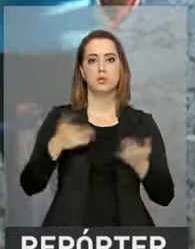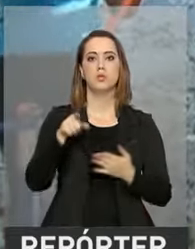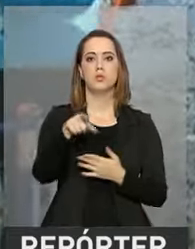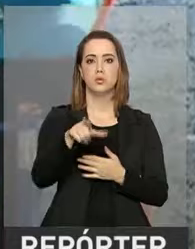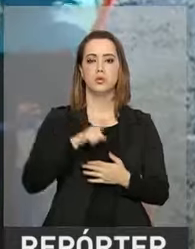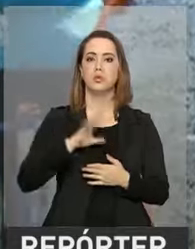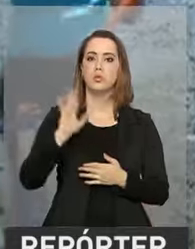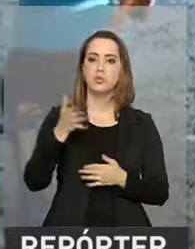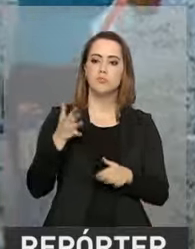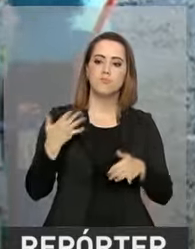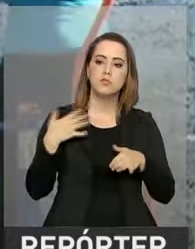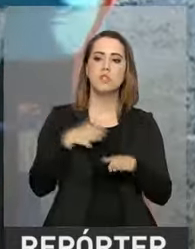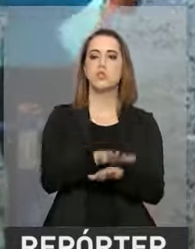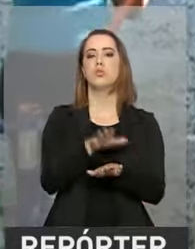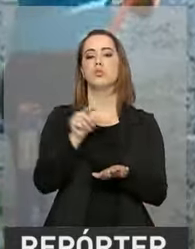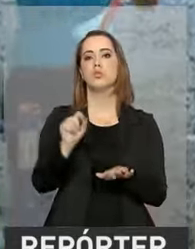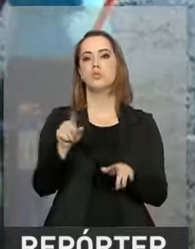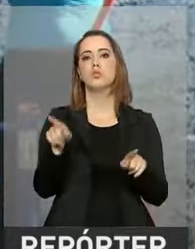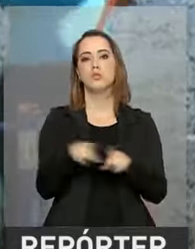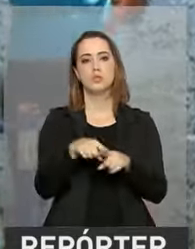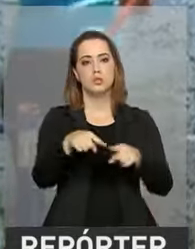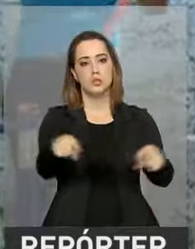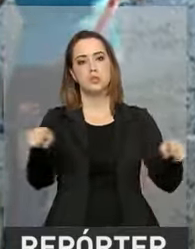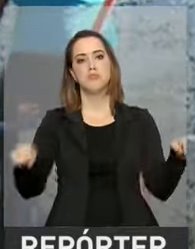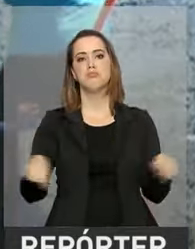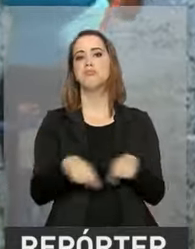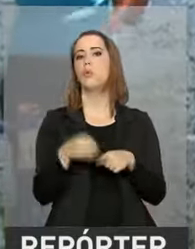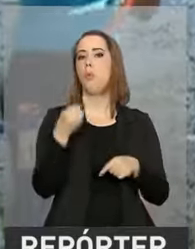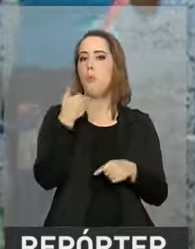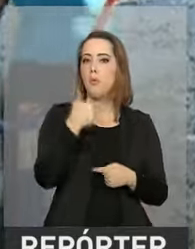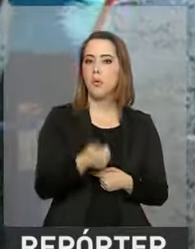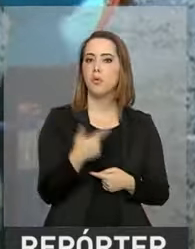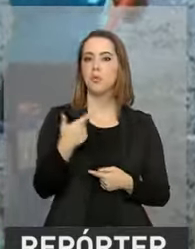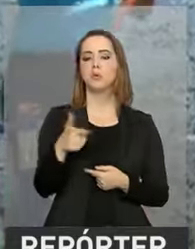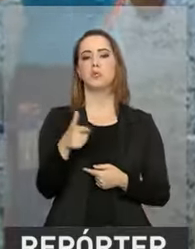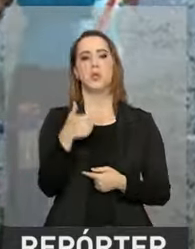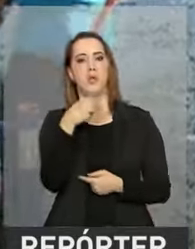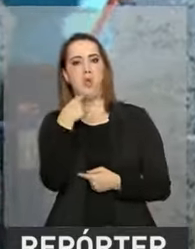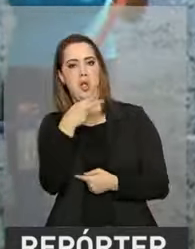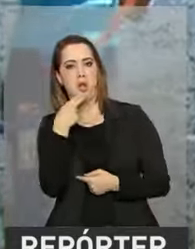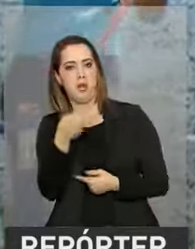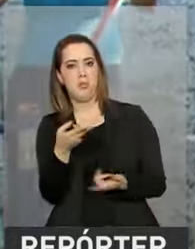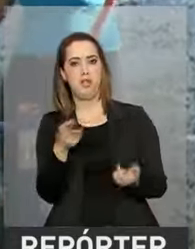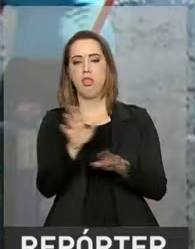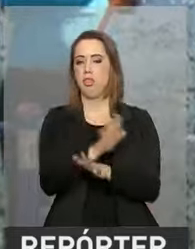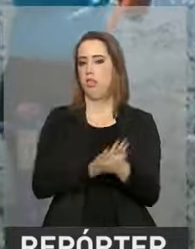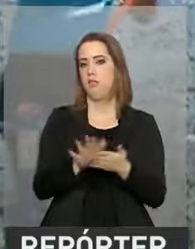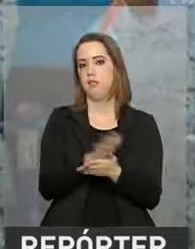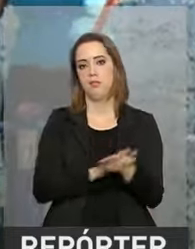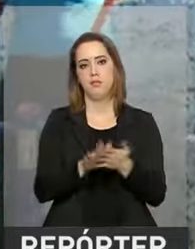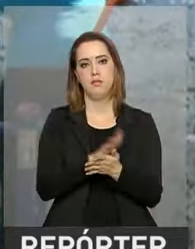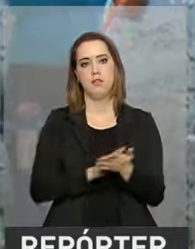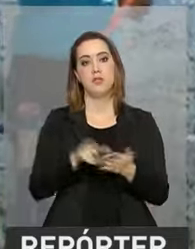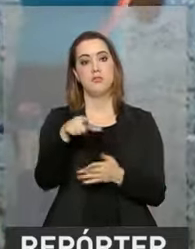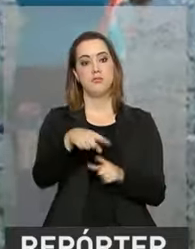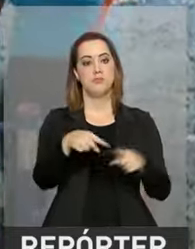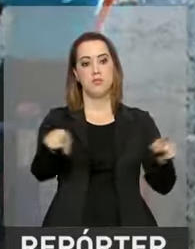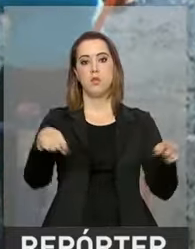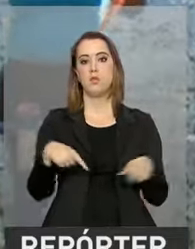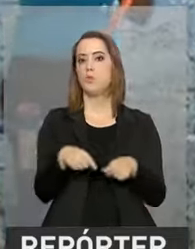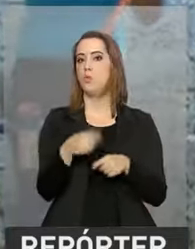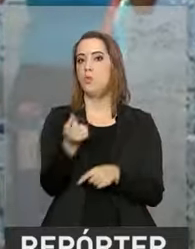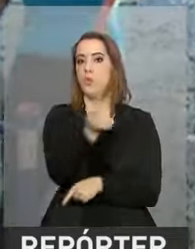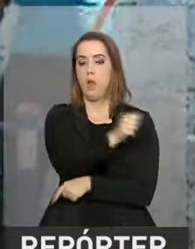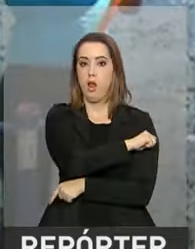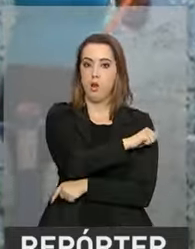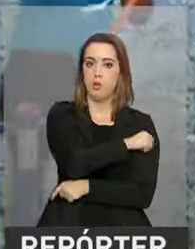são super inseridas, você vê que o espaço é ótimo, é amplo. A gente não tem o que reclamar quanto a espaço, quanto a quantidade de alunos, os grupos são fortes.